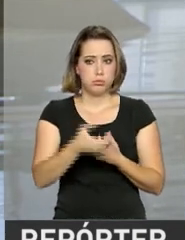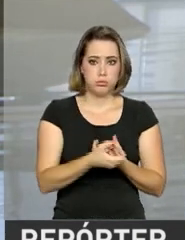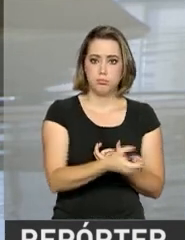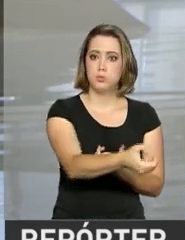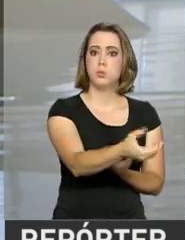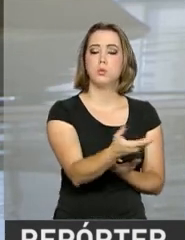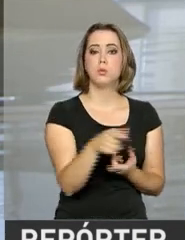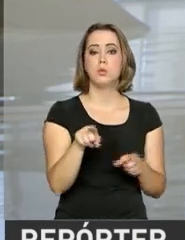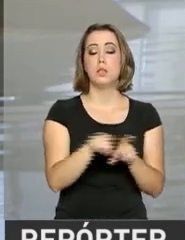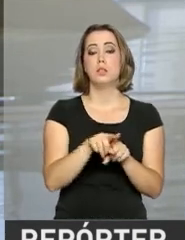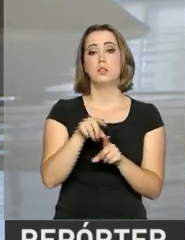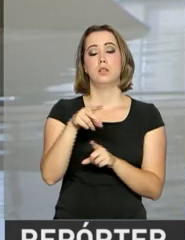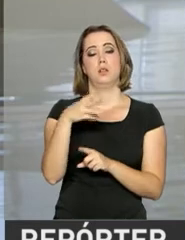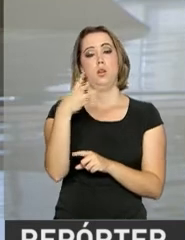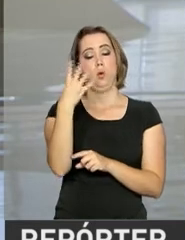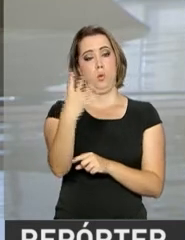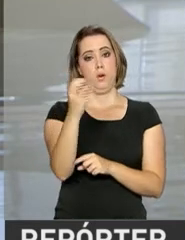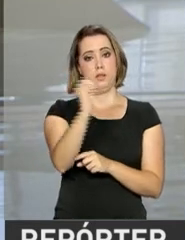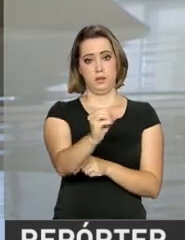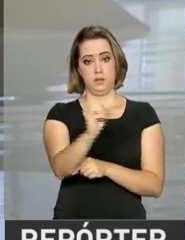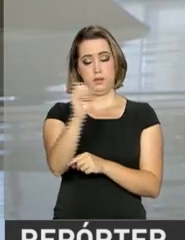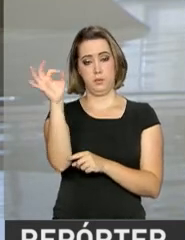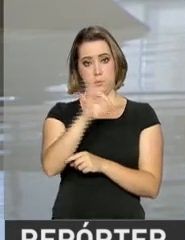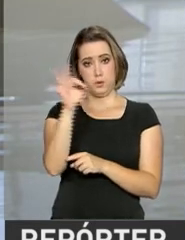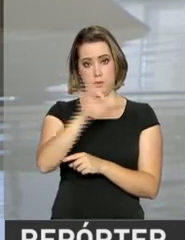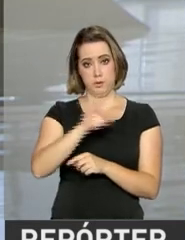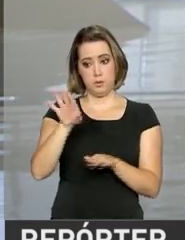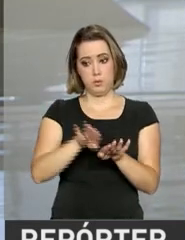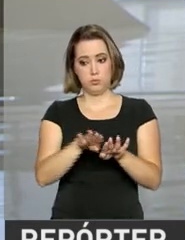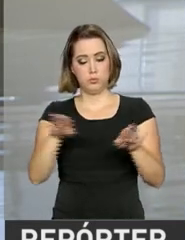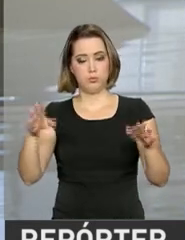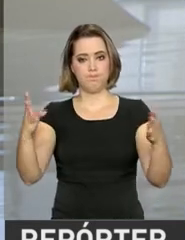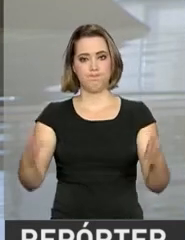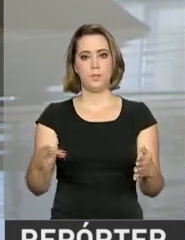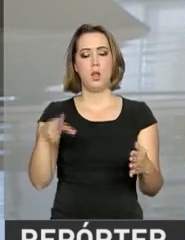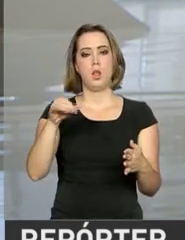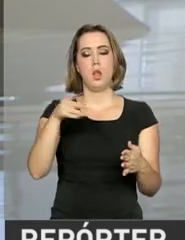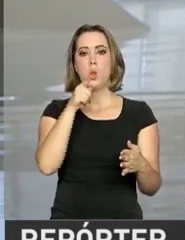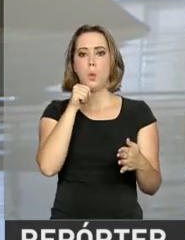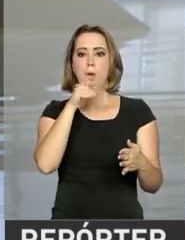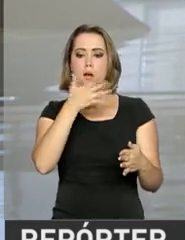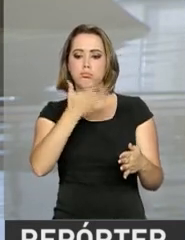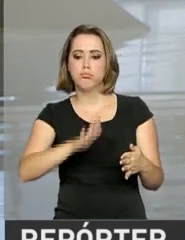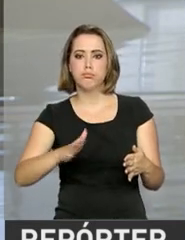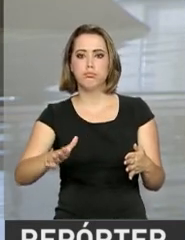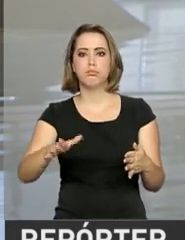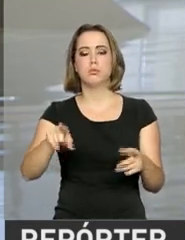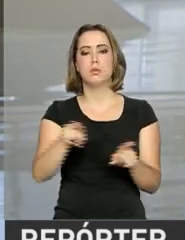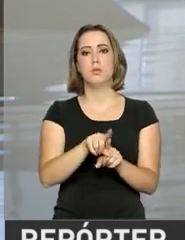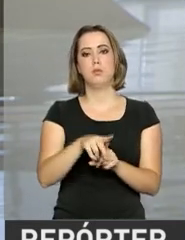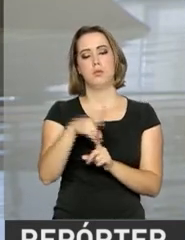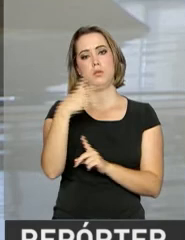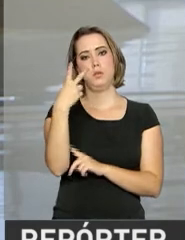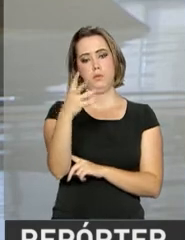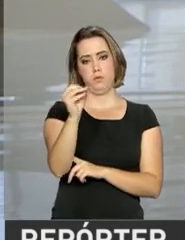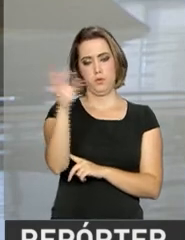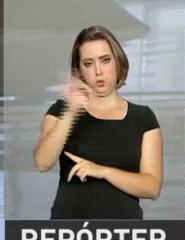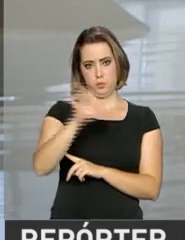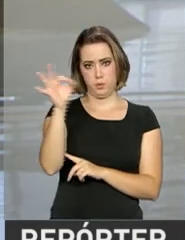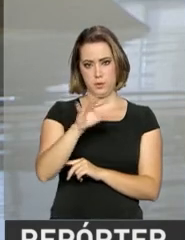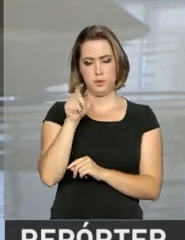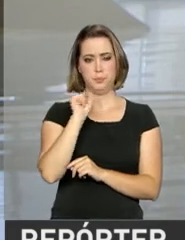marítimas 25% o conteúdo nacional é o volume mínimo de equipamentos e serviços